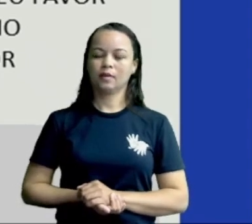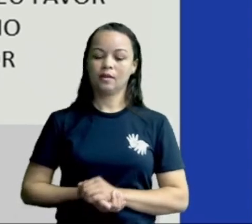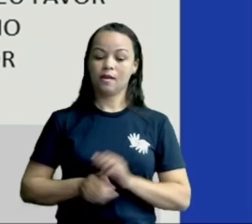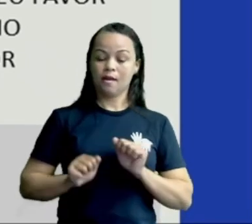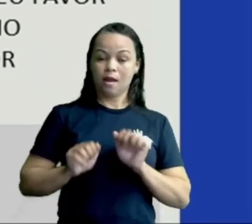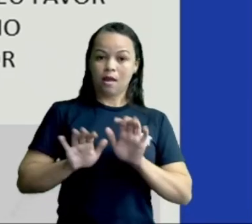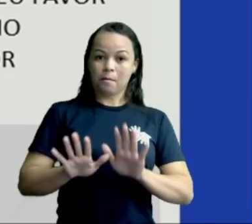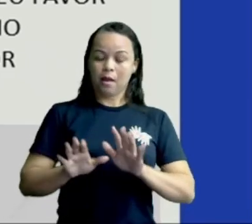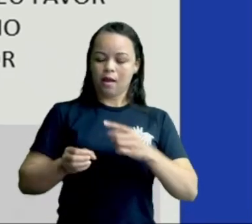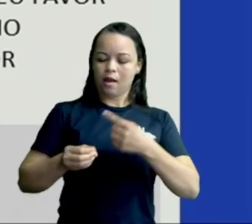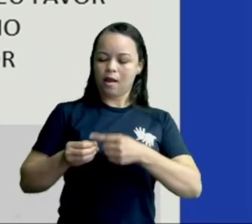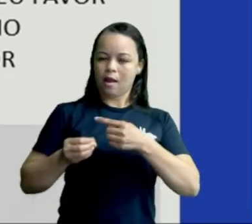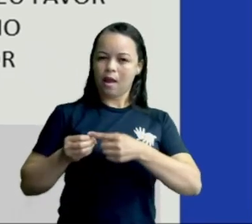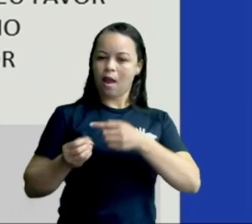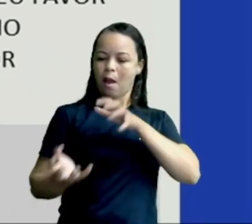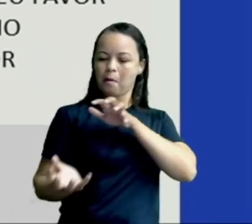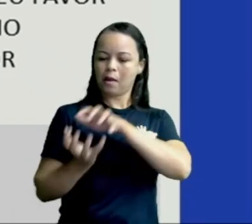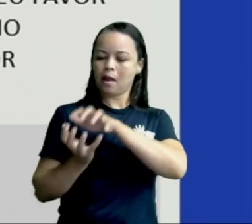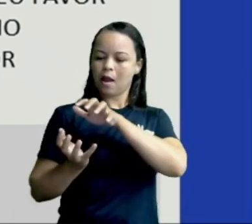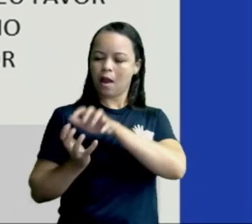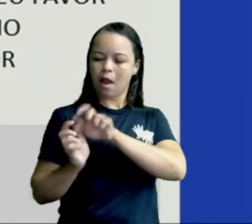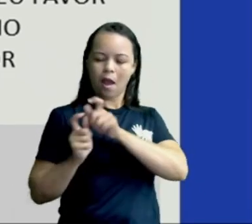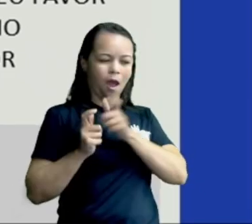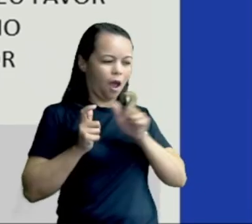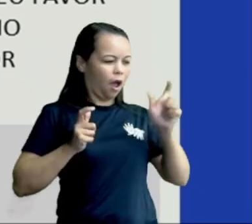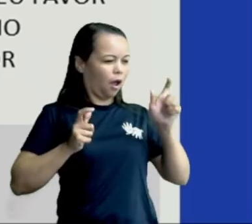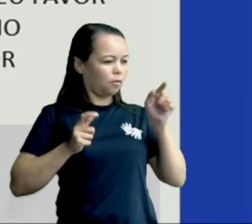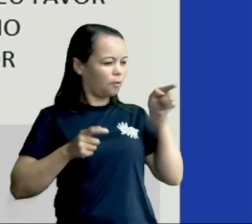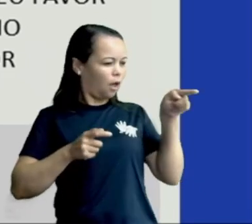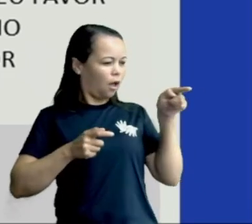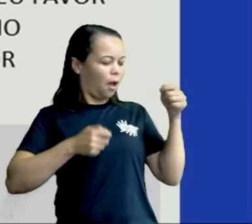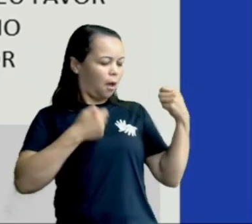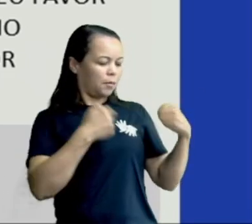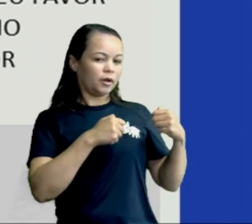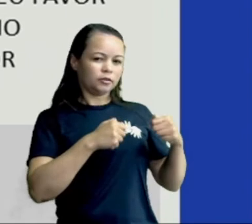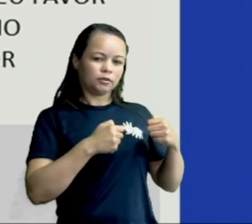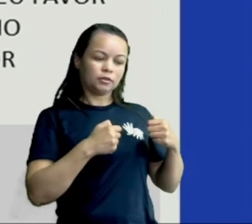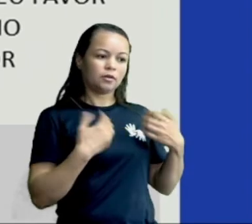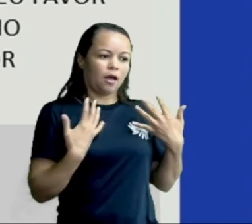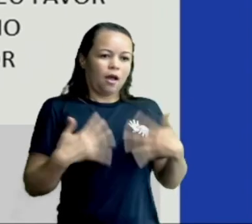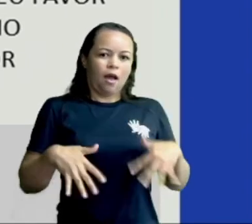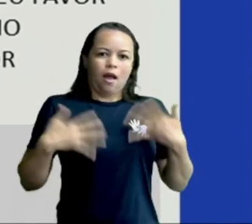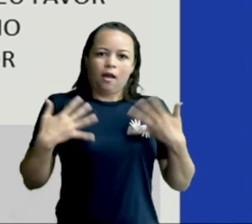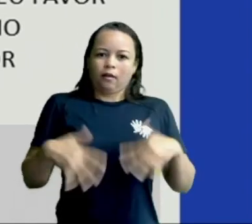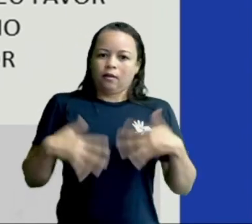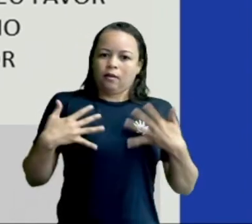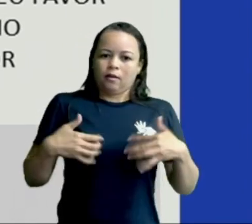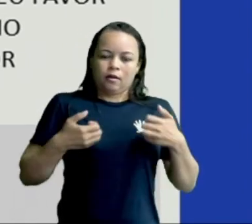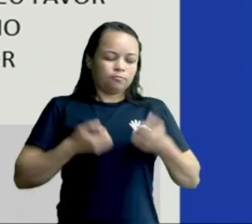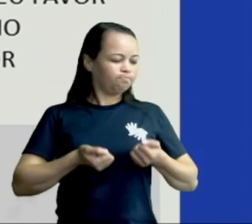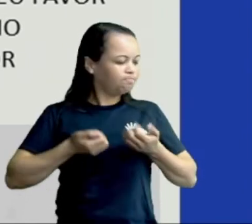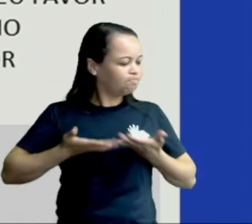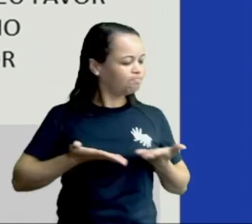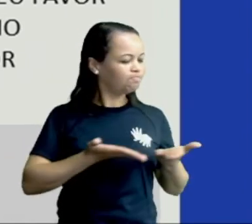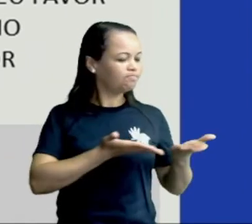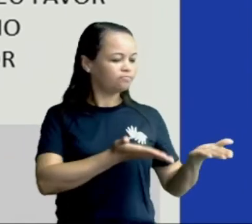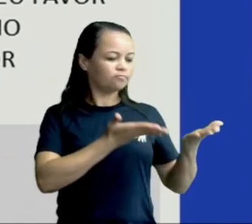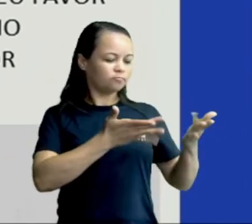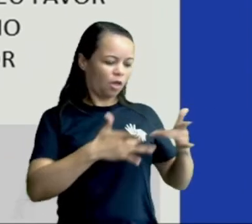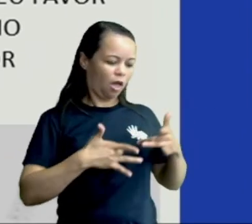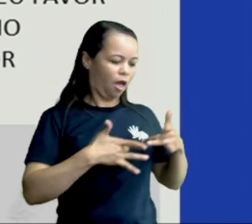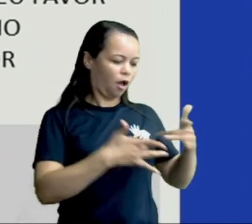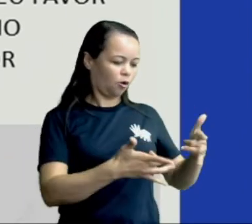E se um dia o rincão pernambucano precisar do meu sangue em teu favor,